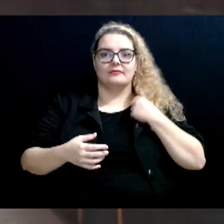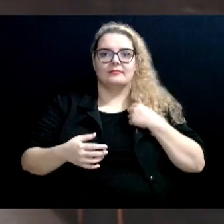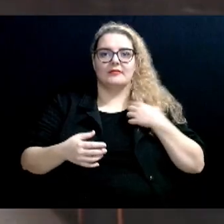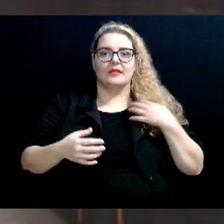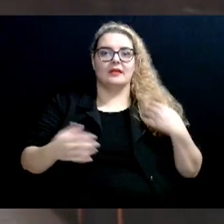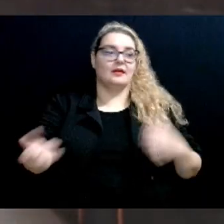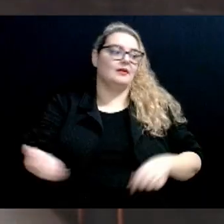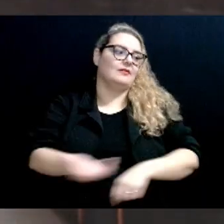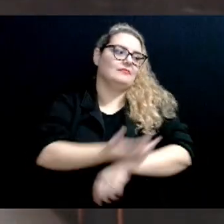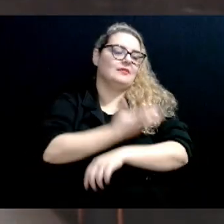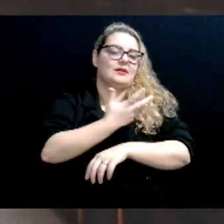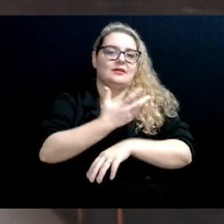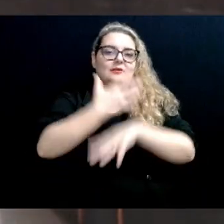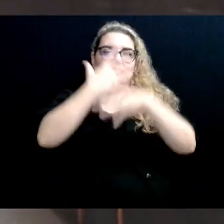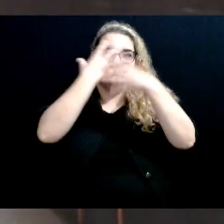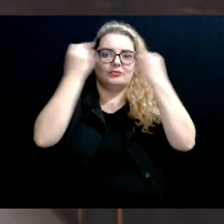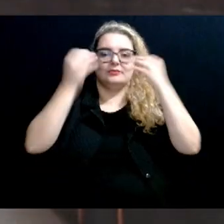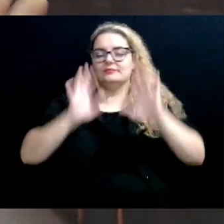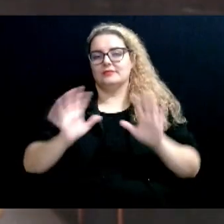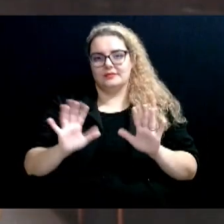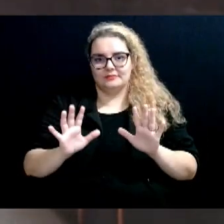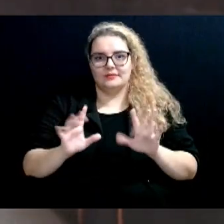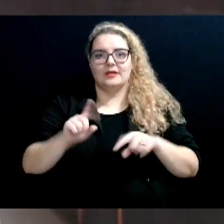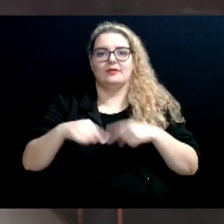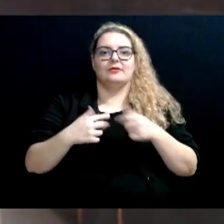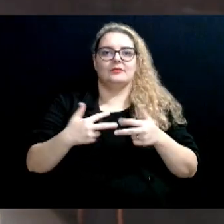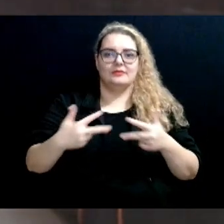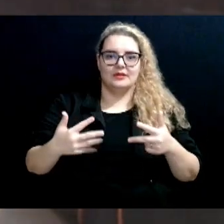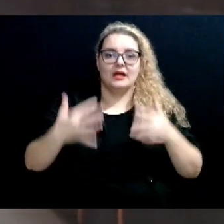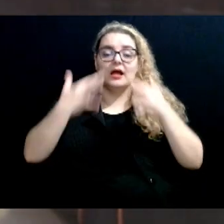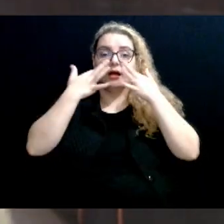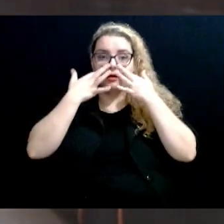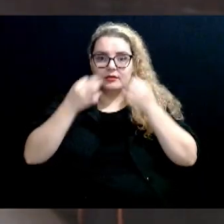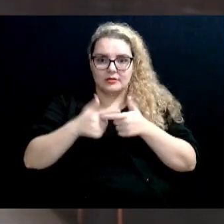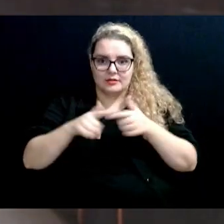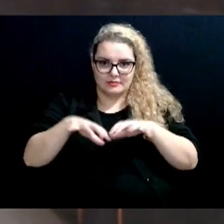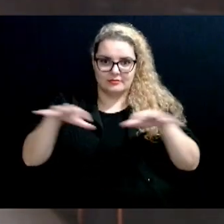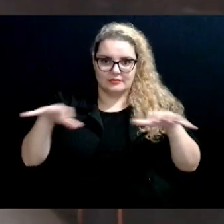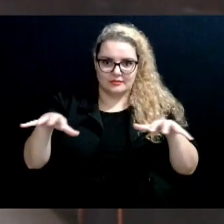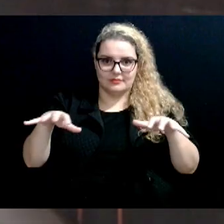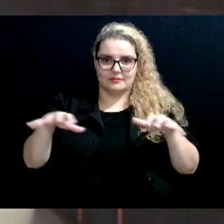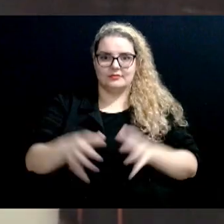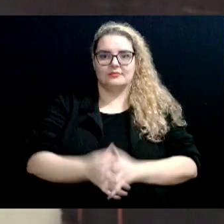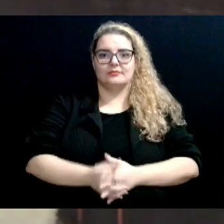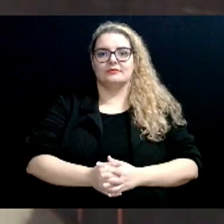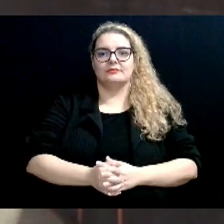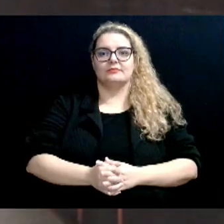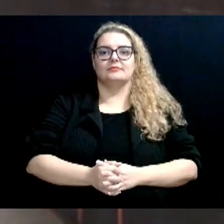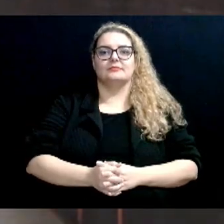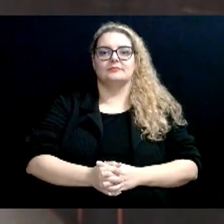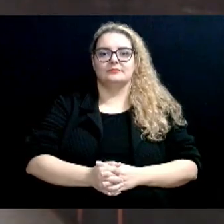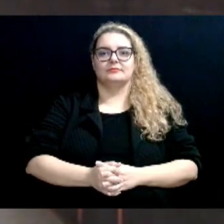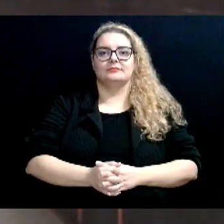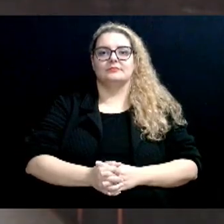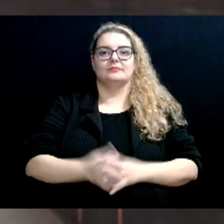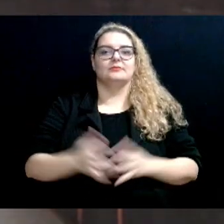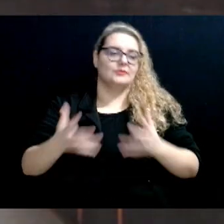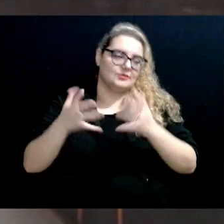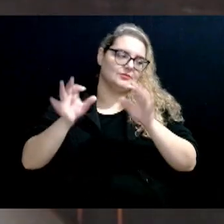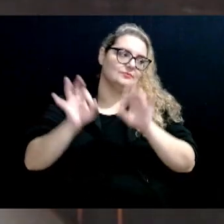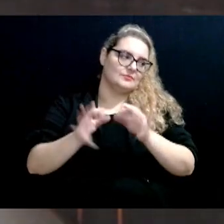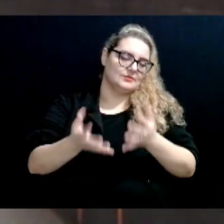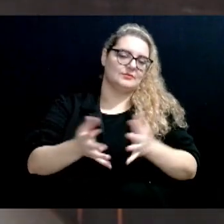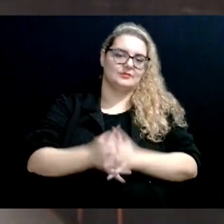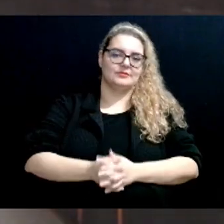deu branco. Não, não foi, é outra coisa. A atenção não deu atenção suficiente no estímulo certo, dividiu ali e não